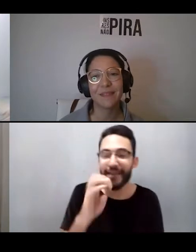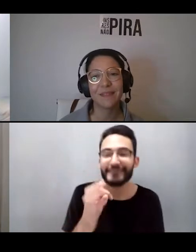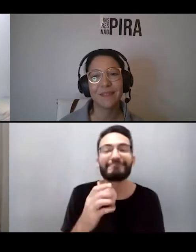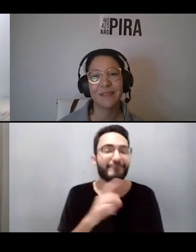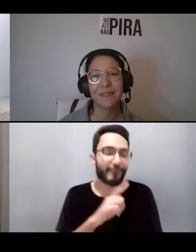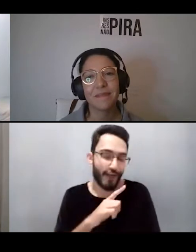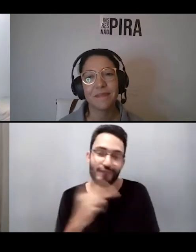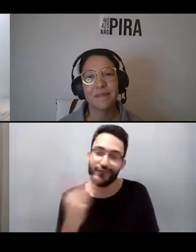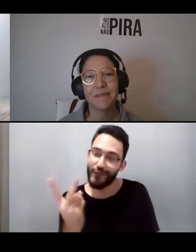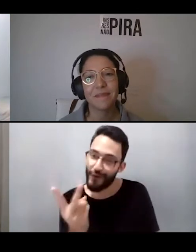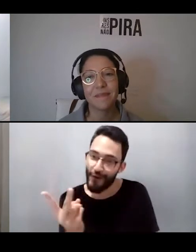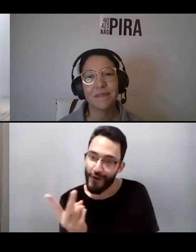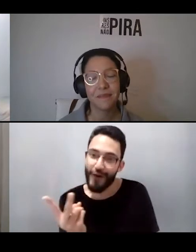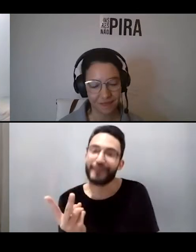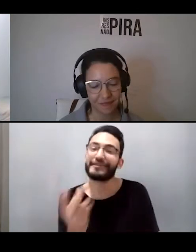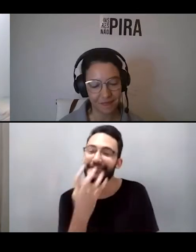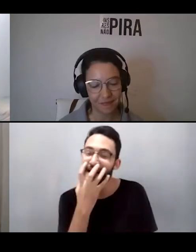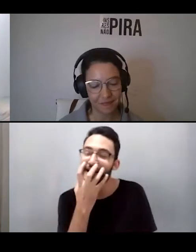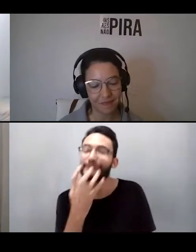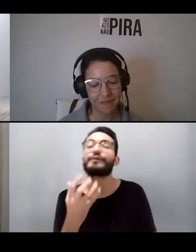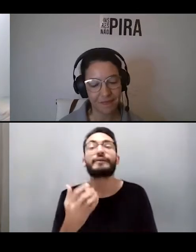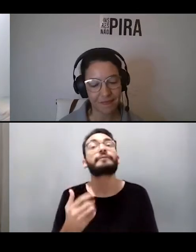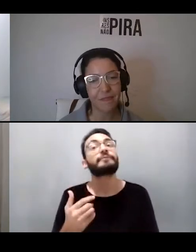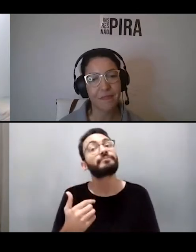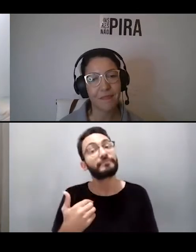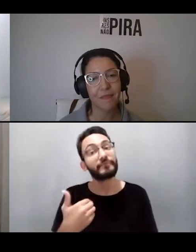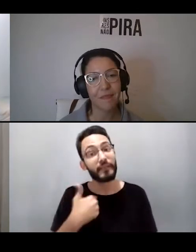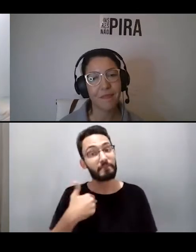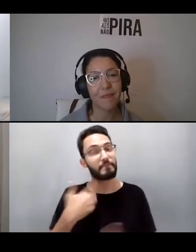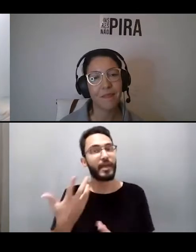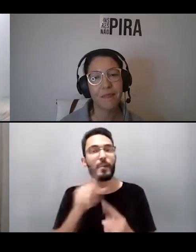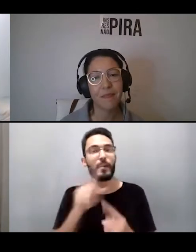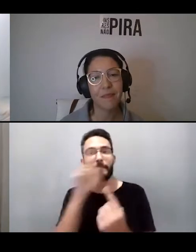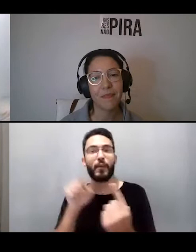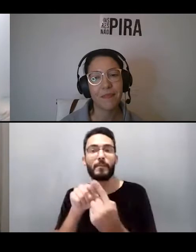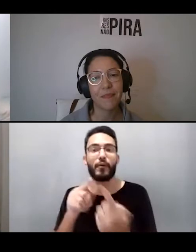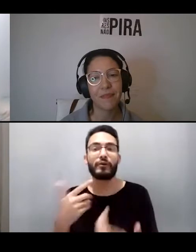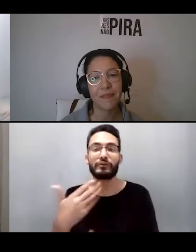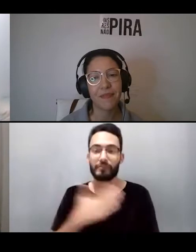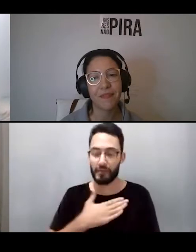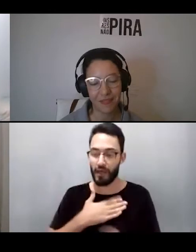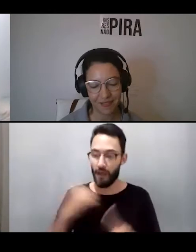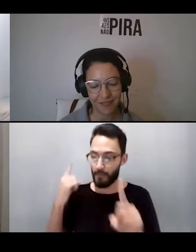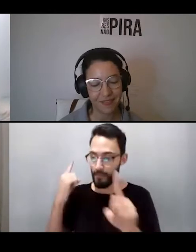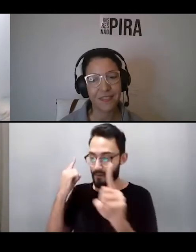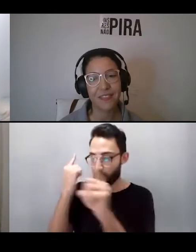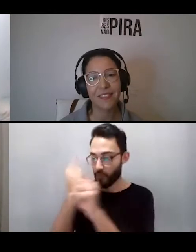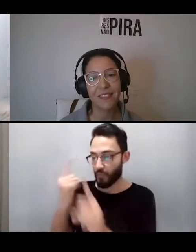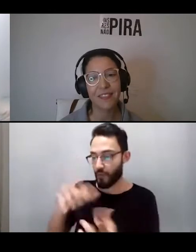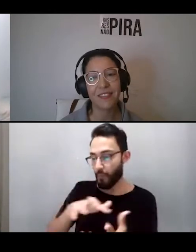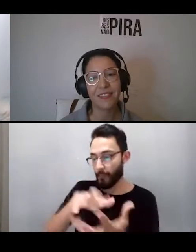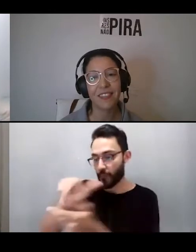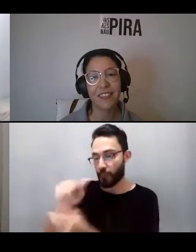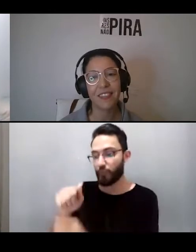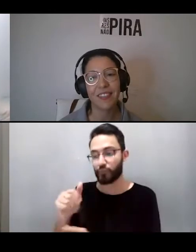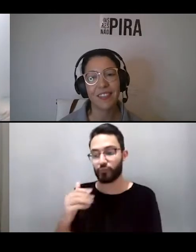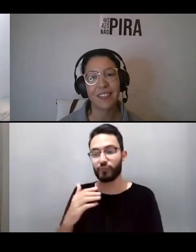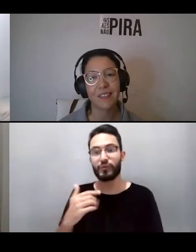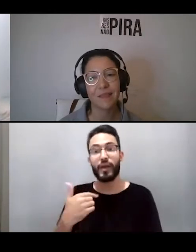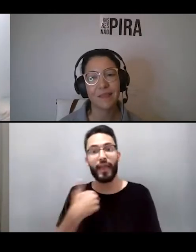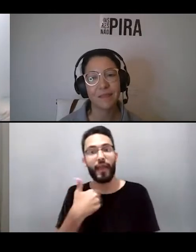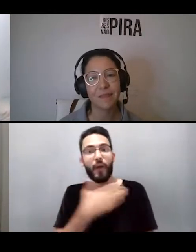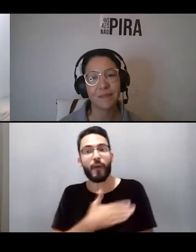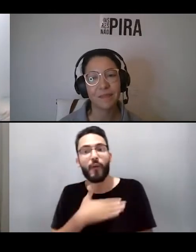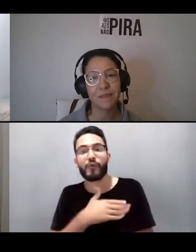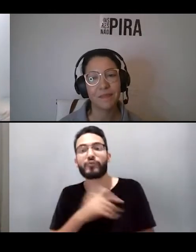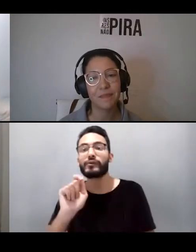e é sobre, né, a minha missão, né, o que falo que eu me encontrei, né, no mundo. Eu gosto muito de ajudar